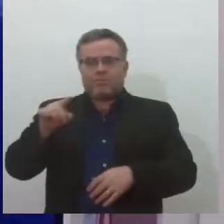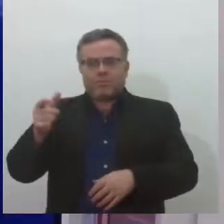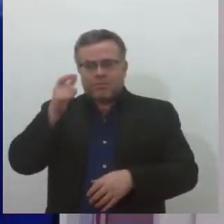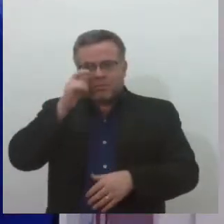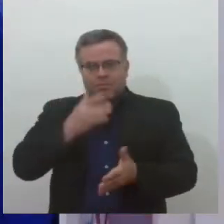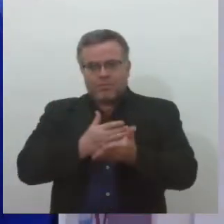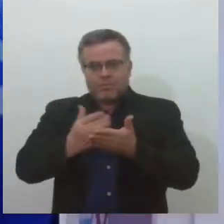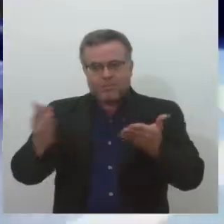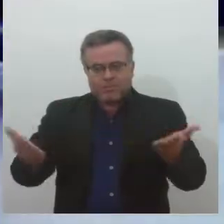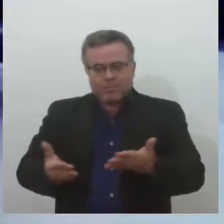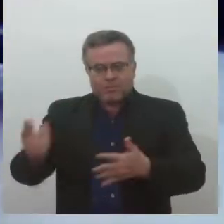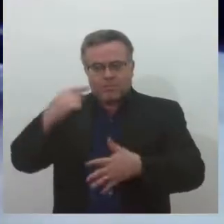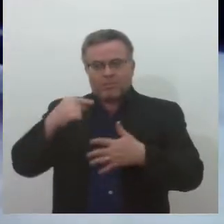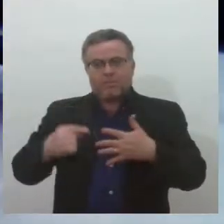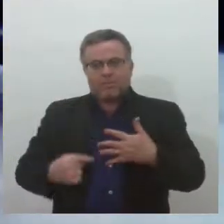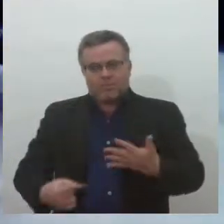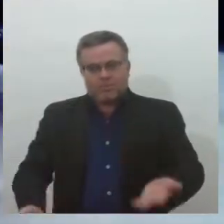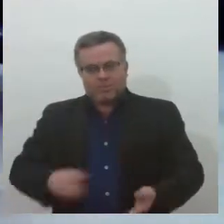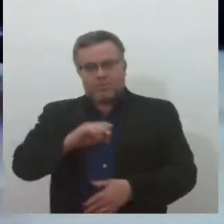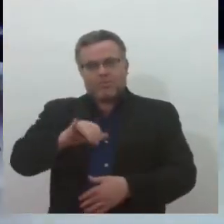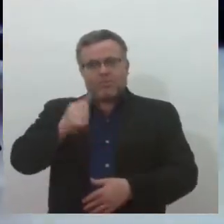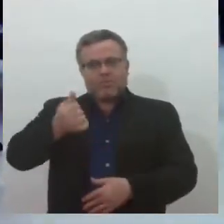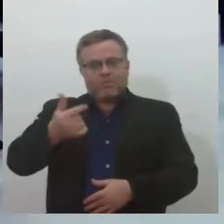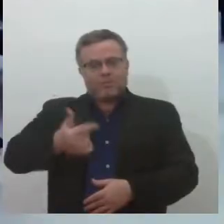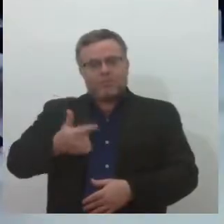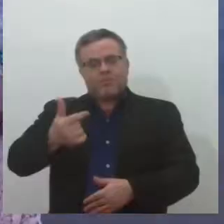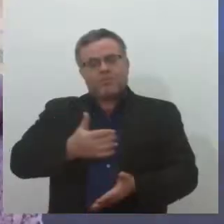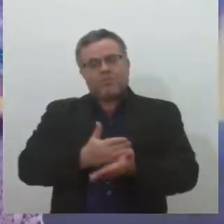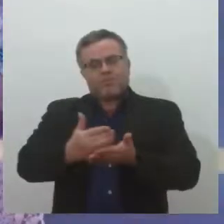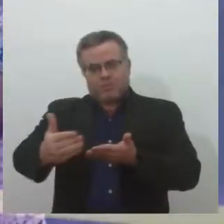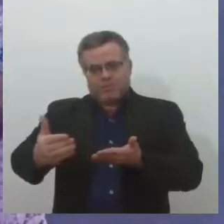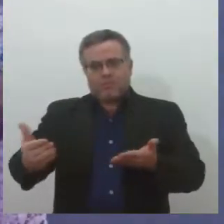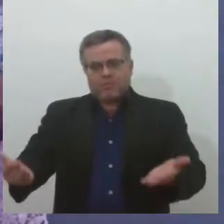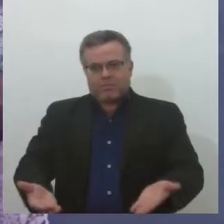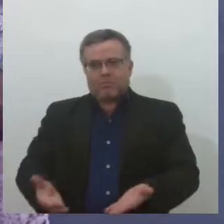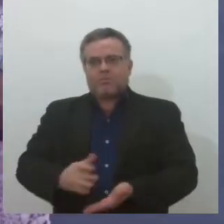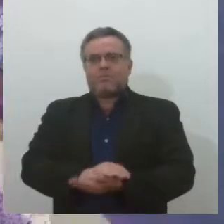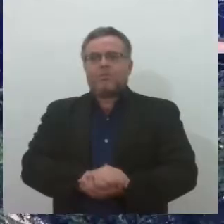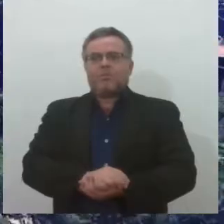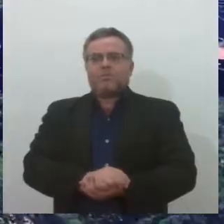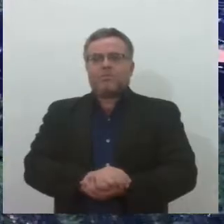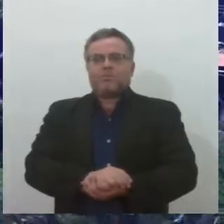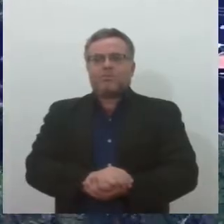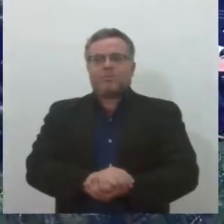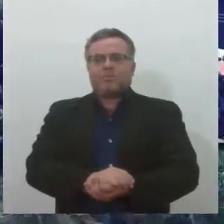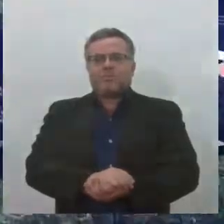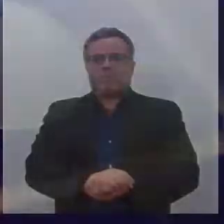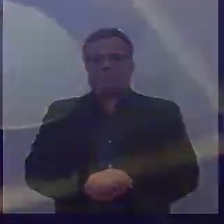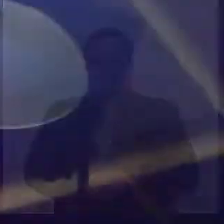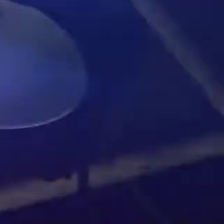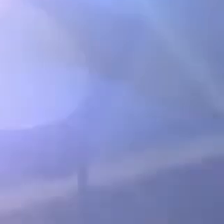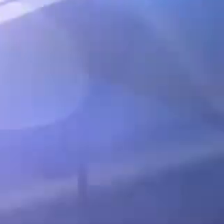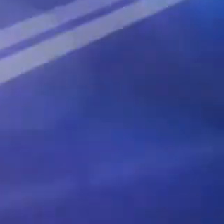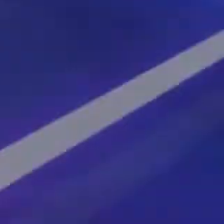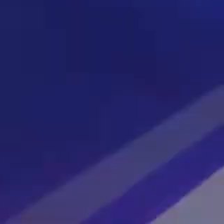você acompanha a partir de agora no j a segunda edição está só começando a